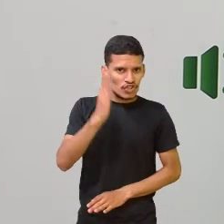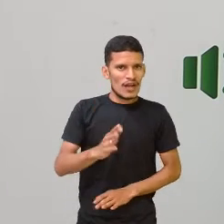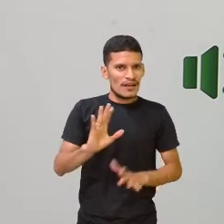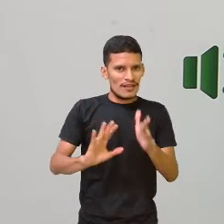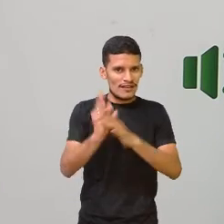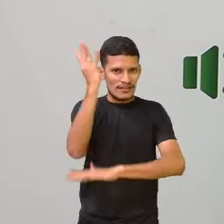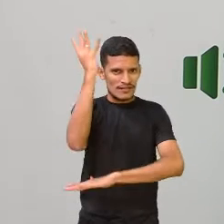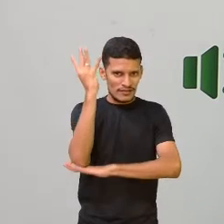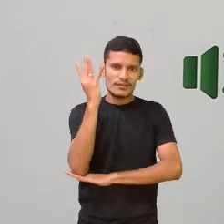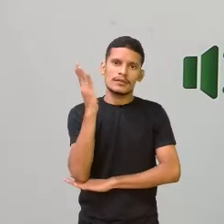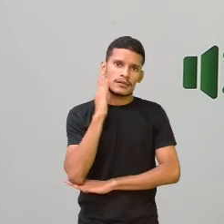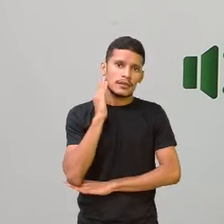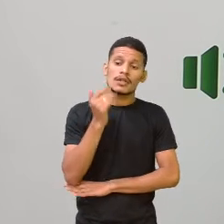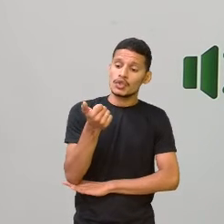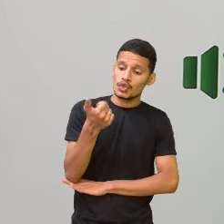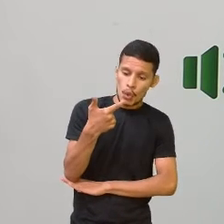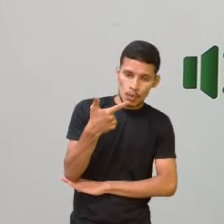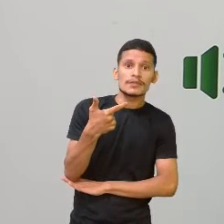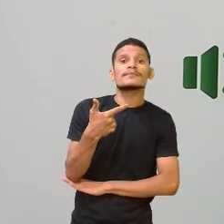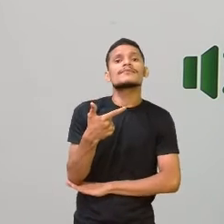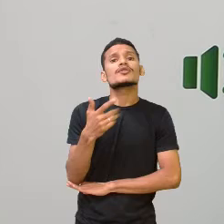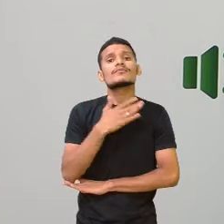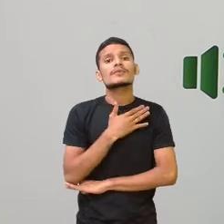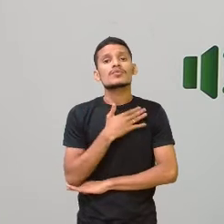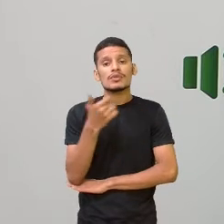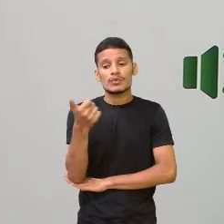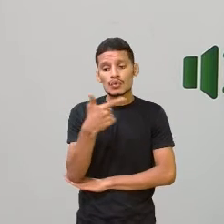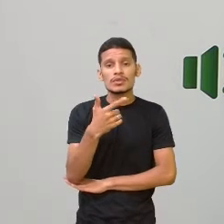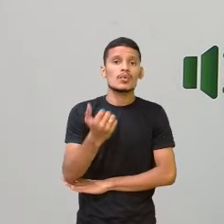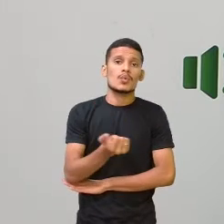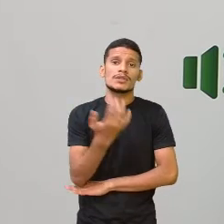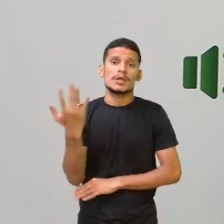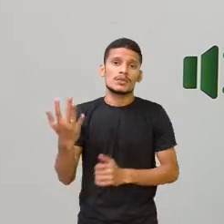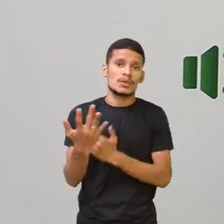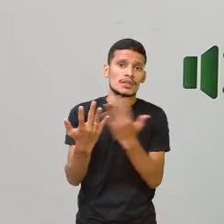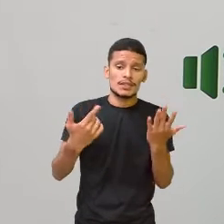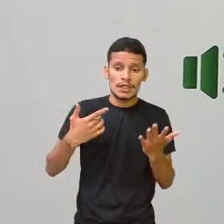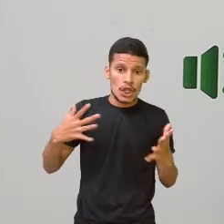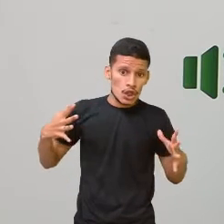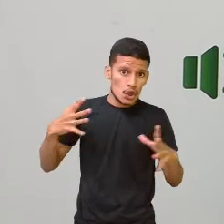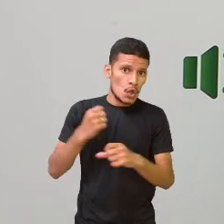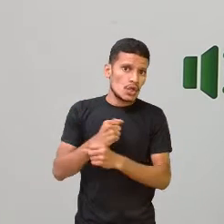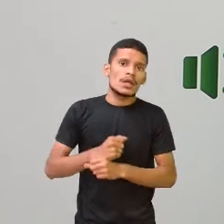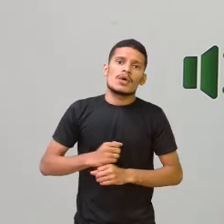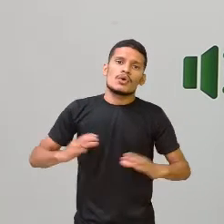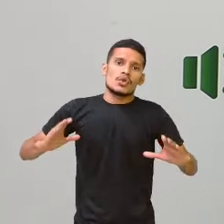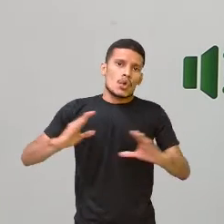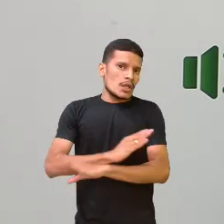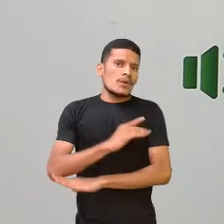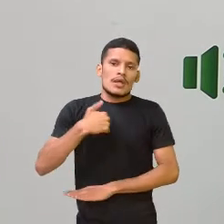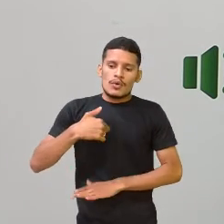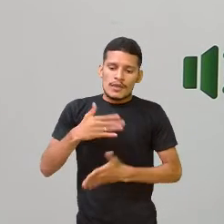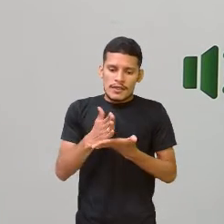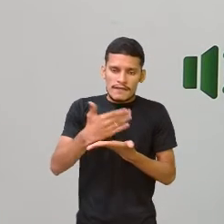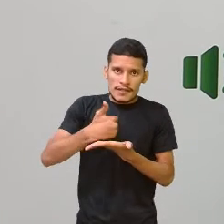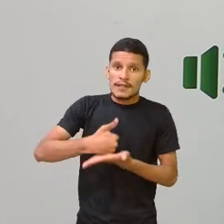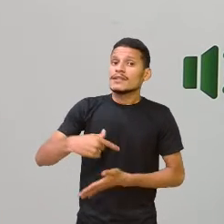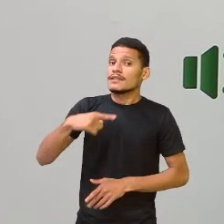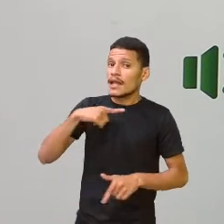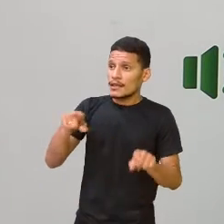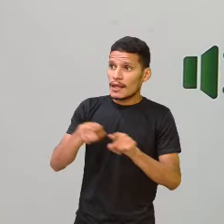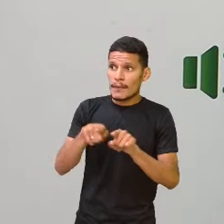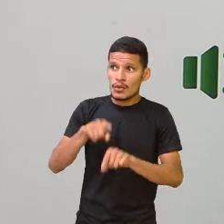Então, a gente vai utilizar o 12, ó. 12 é a minha quantidade total que eu vou dividir. Eu tenho o meu